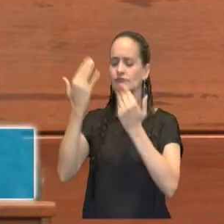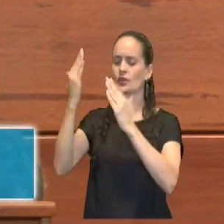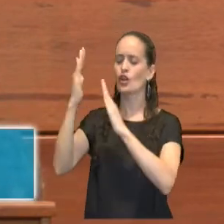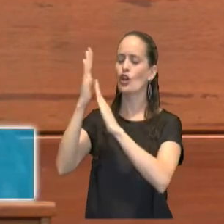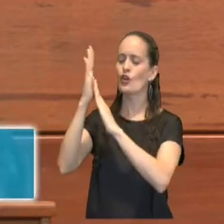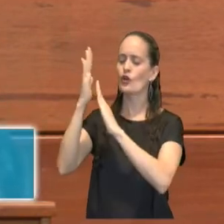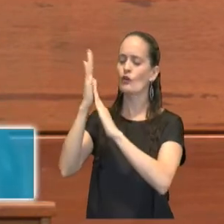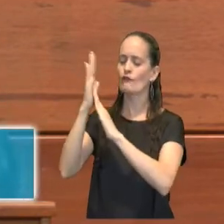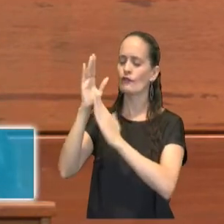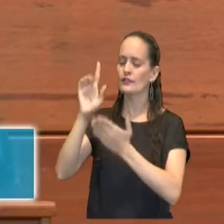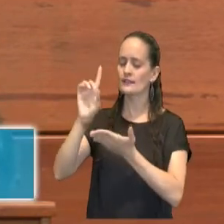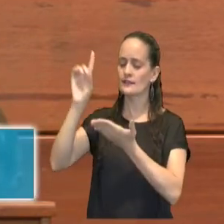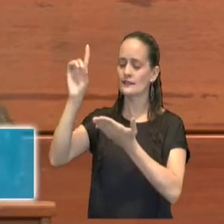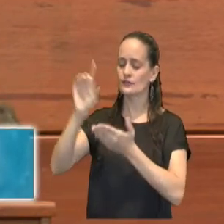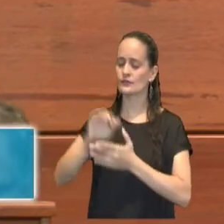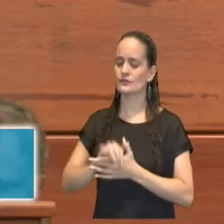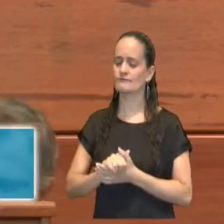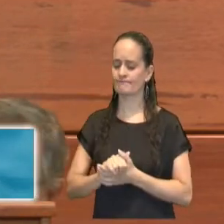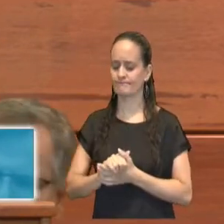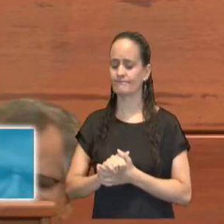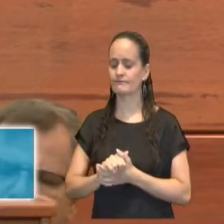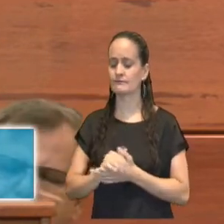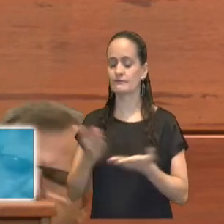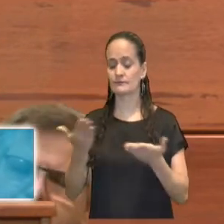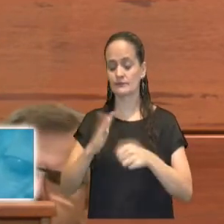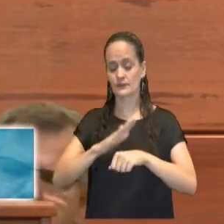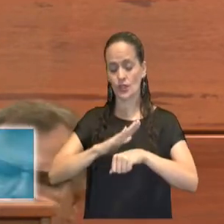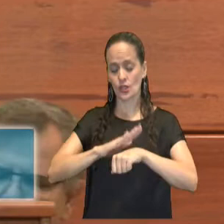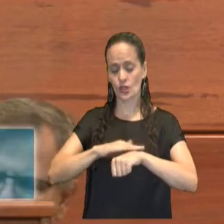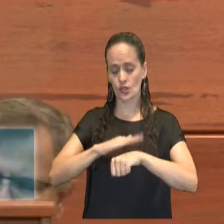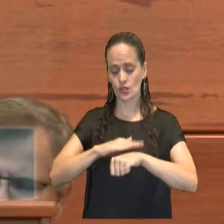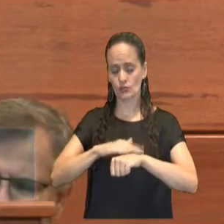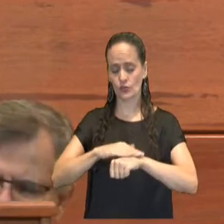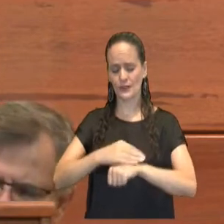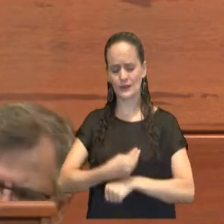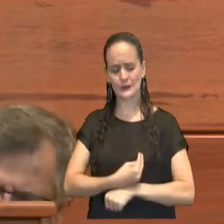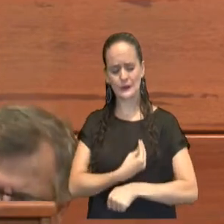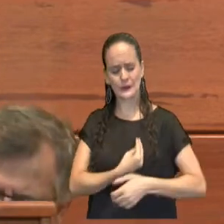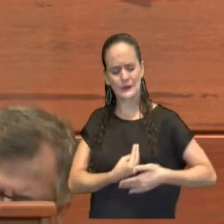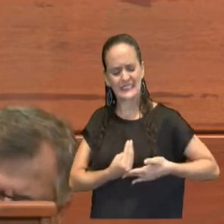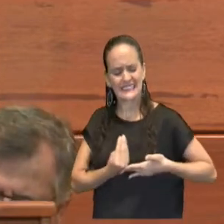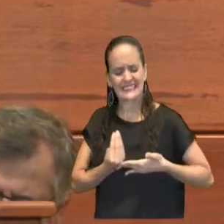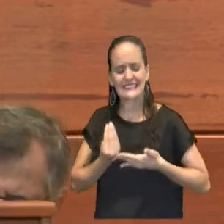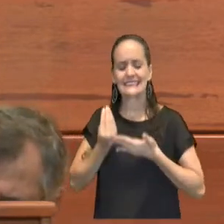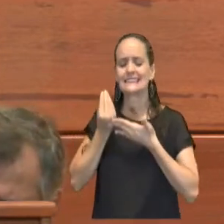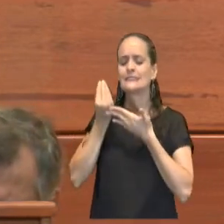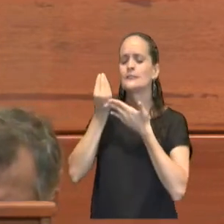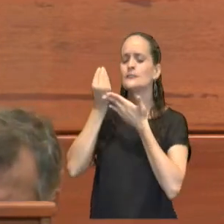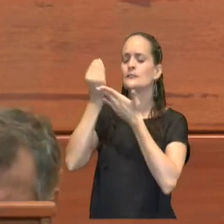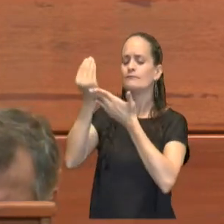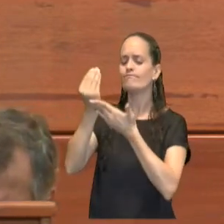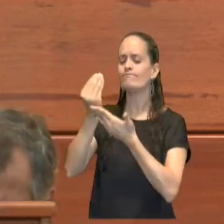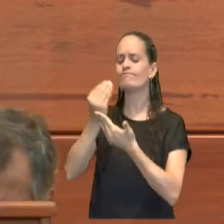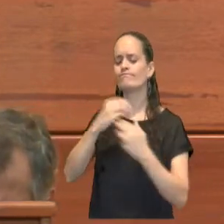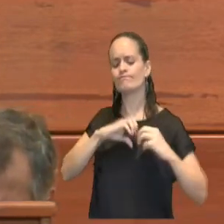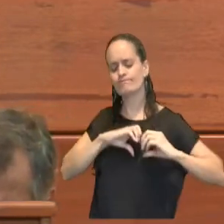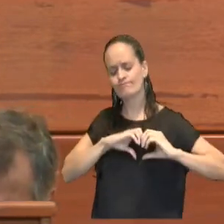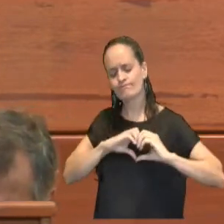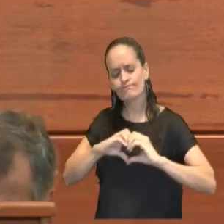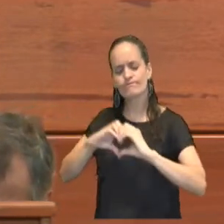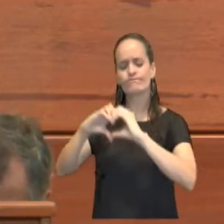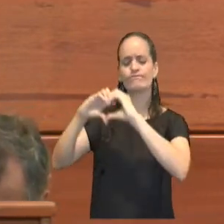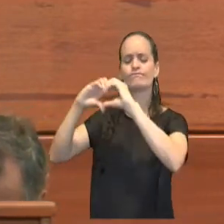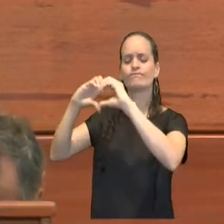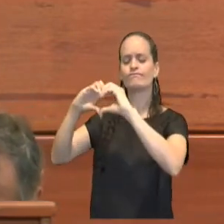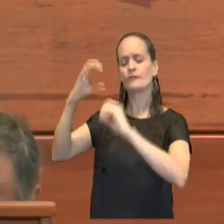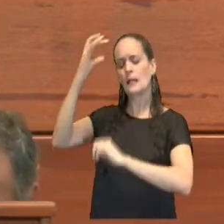Deus. Nós estamos aqui entregando todo o nosso ser, entregando o nosso coração, entregando as